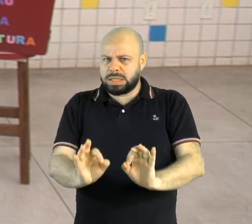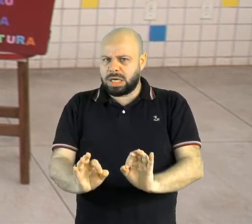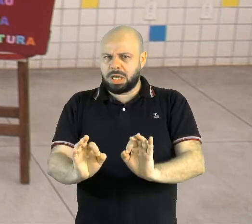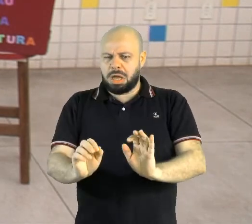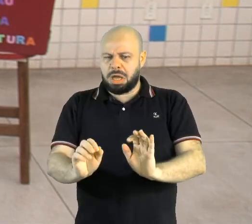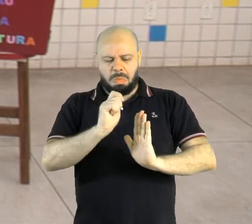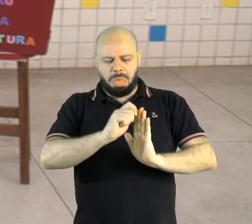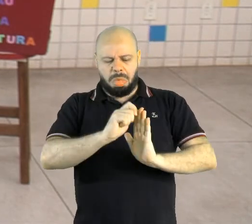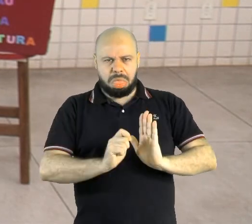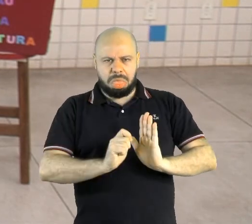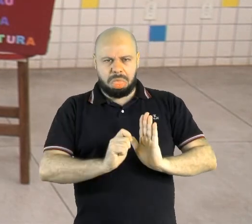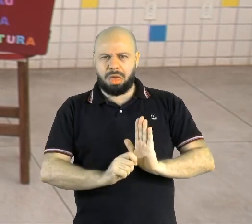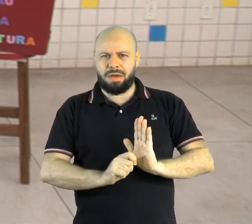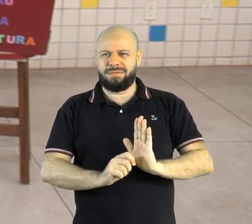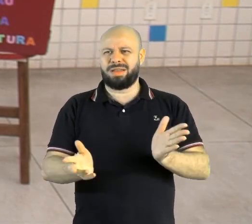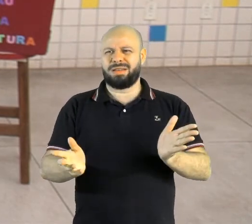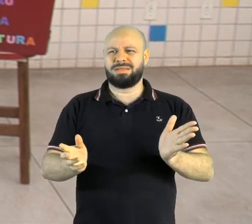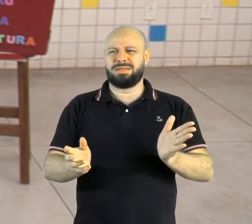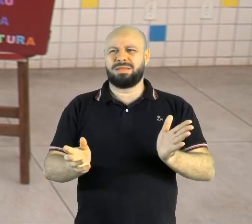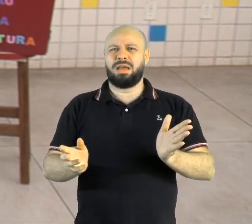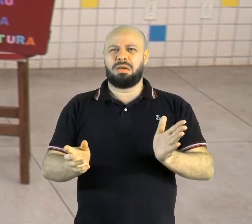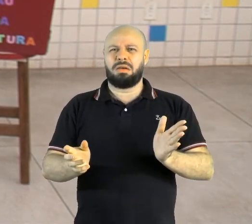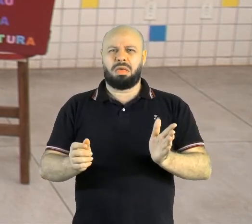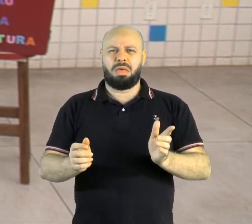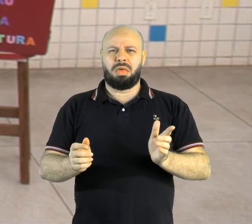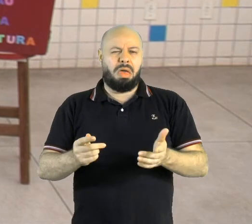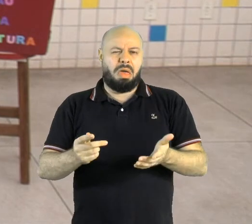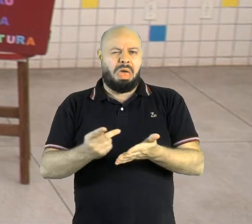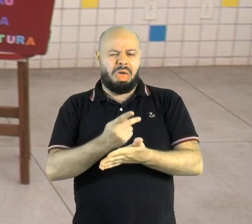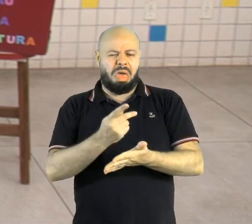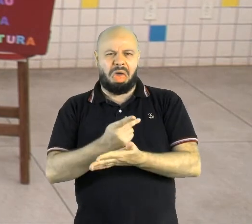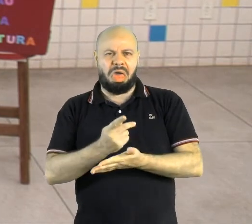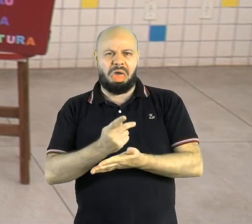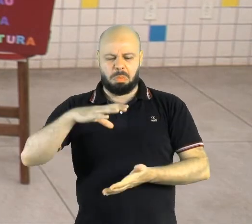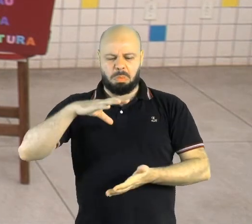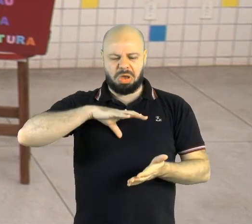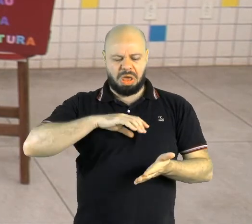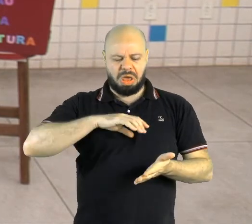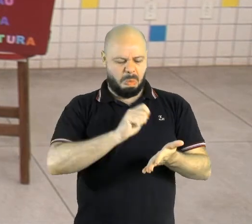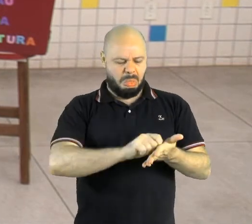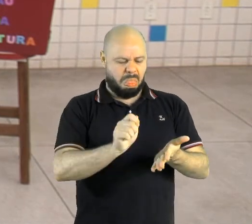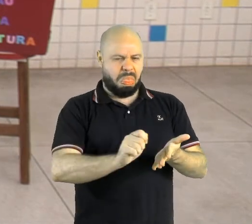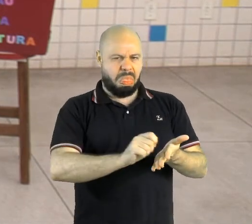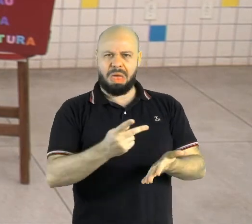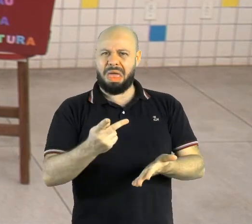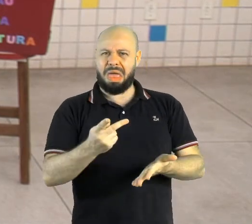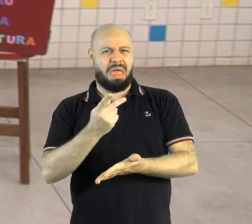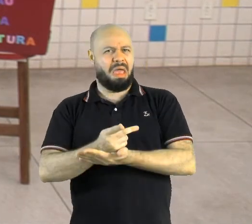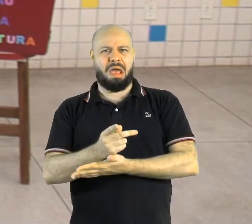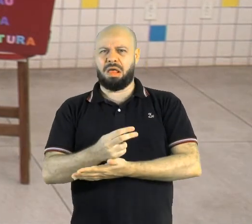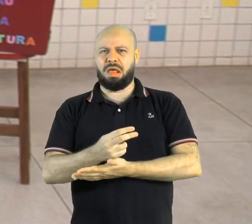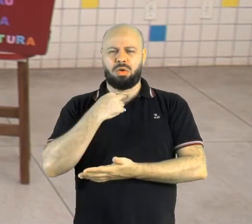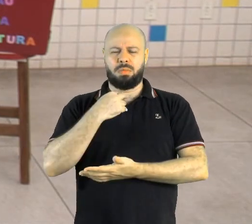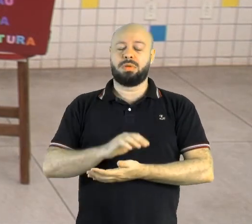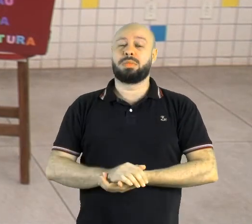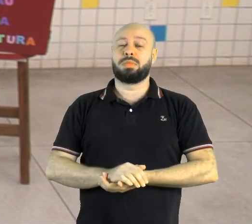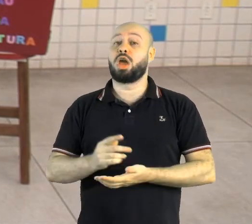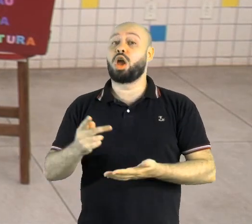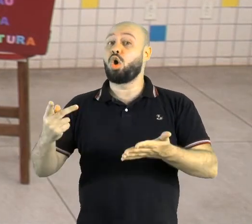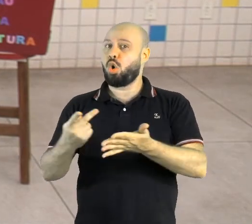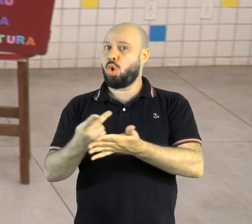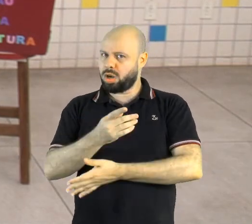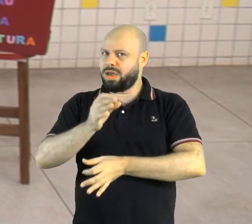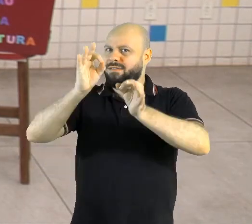erros feios, gritantes de português, né? Já pensou? Contar experiência e acontecimentos reais, coisas que